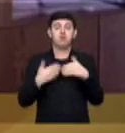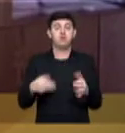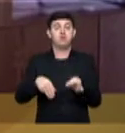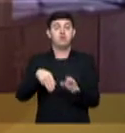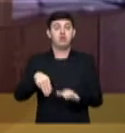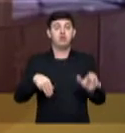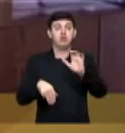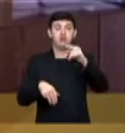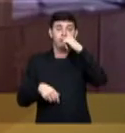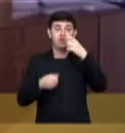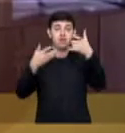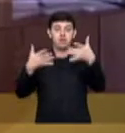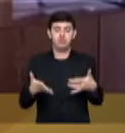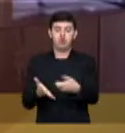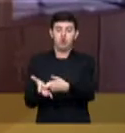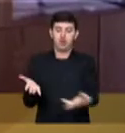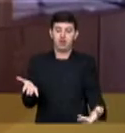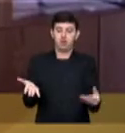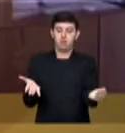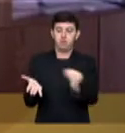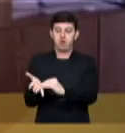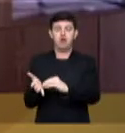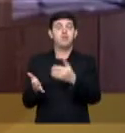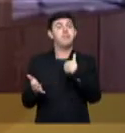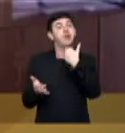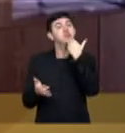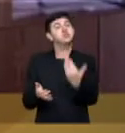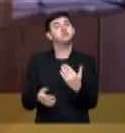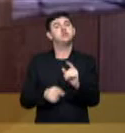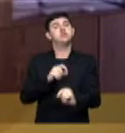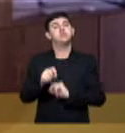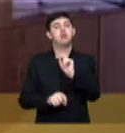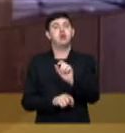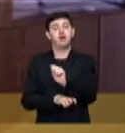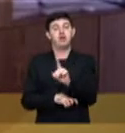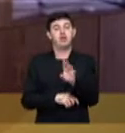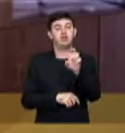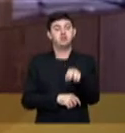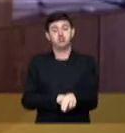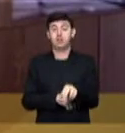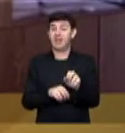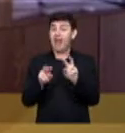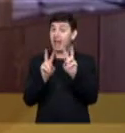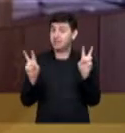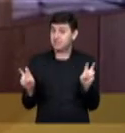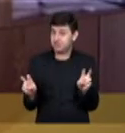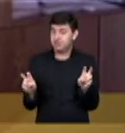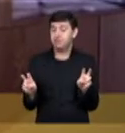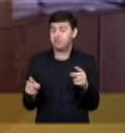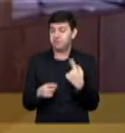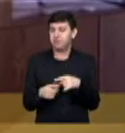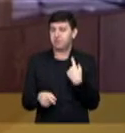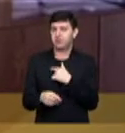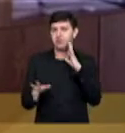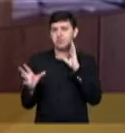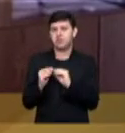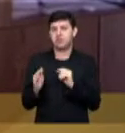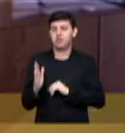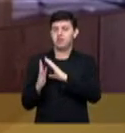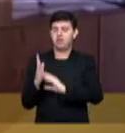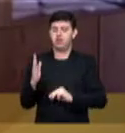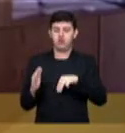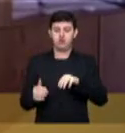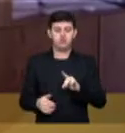no seu relatório, opinou pela procedência do pedido da presidente ADIM, aspas, por transgredir o modelo de repartição